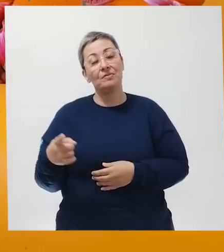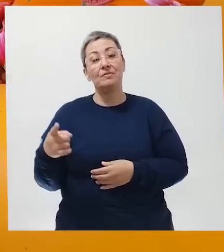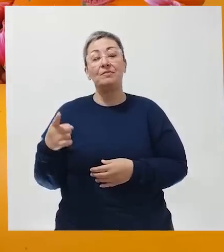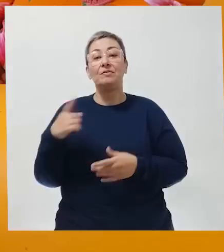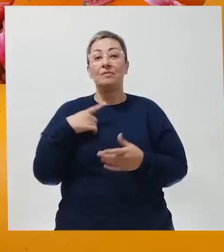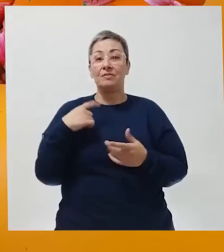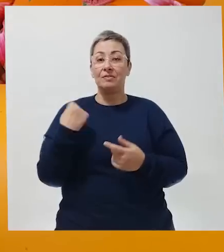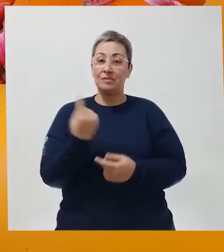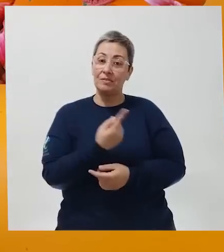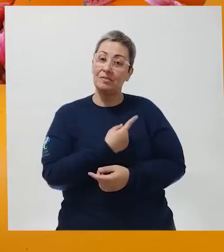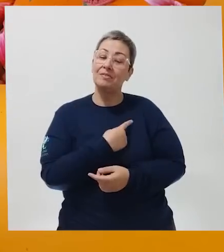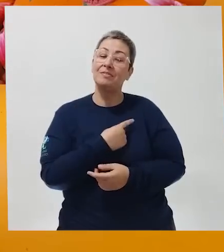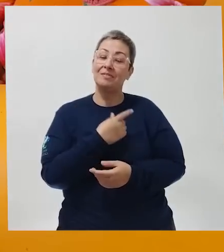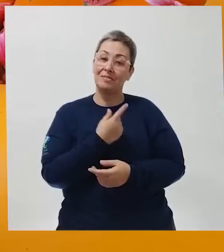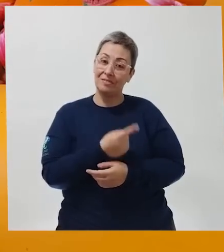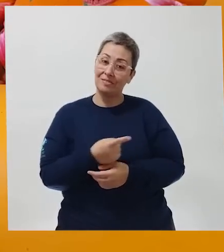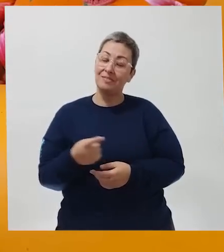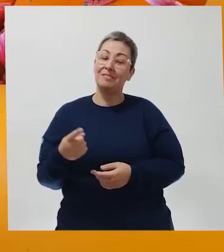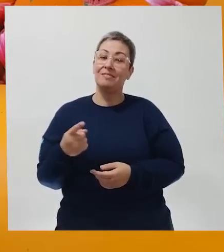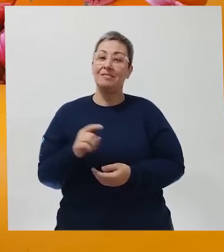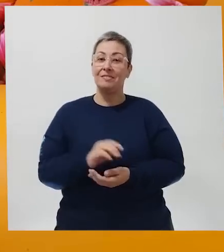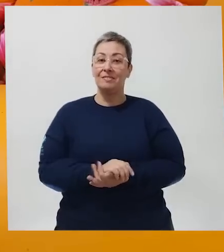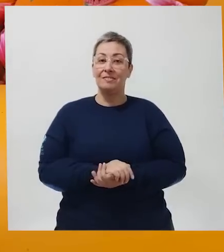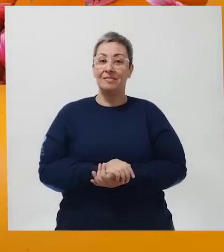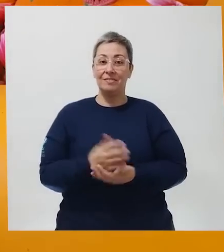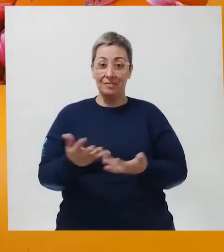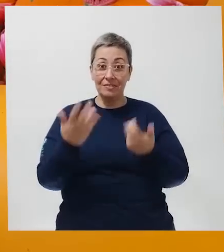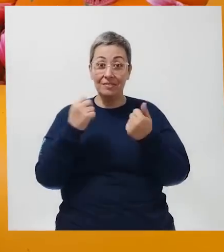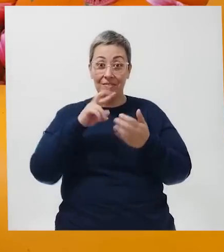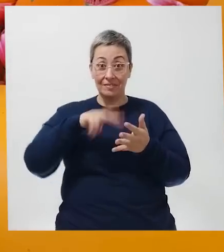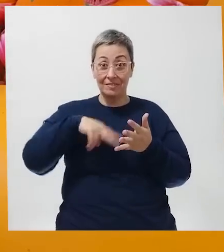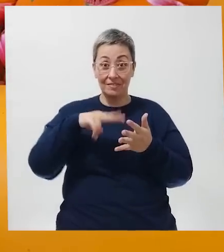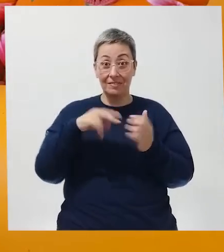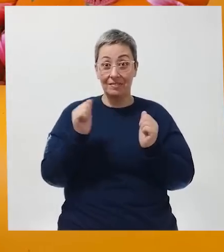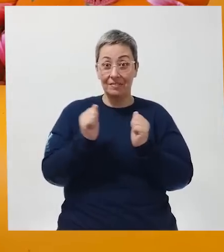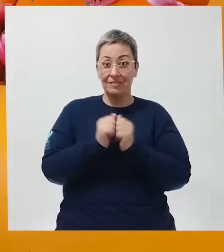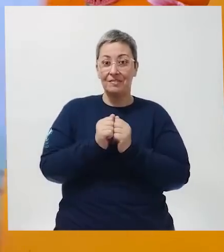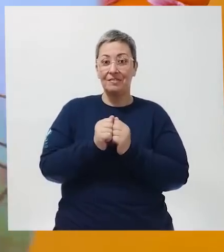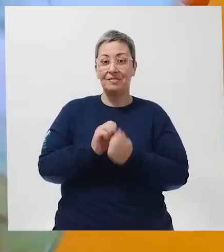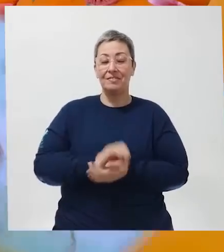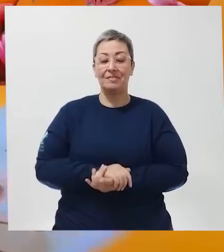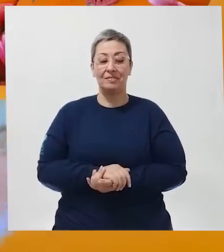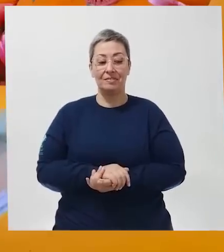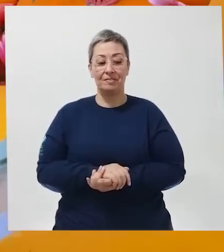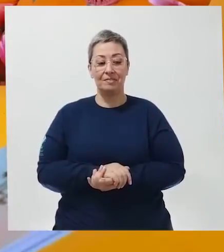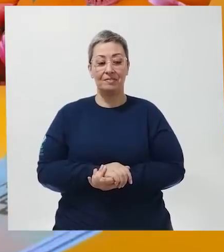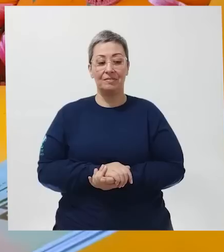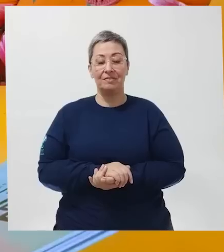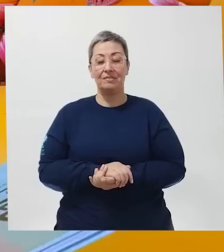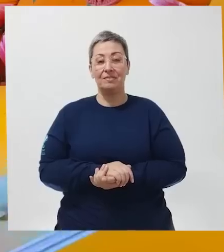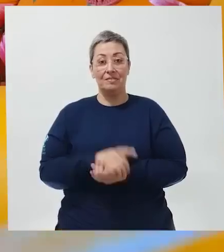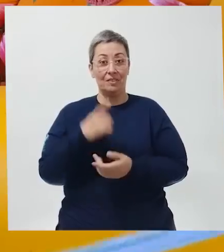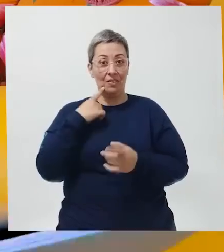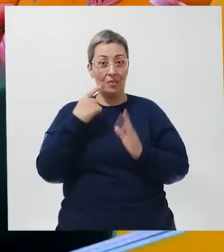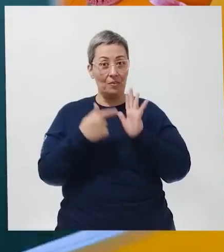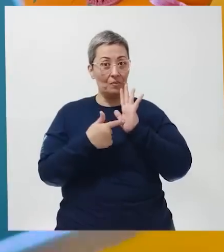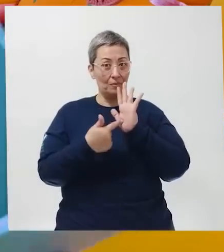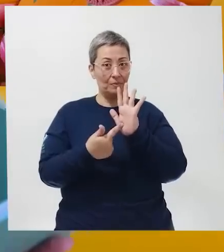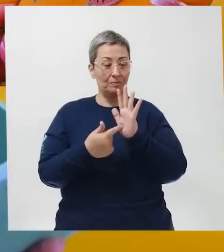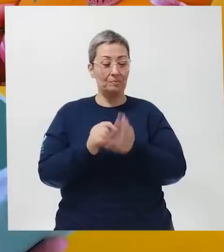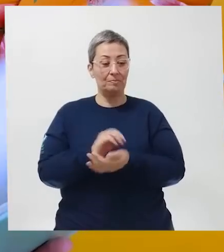a vocês, nessa semana, que é nossa semana. Vamos ler juntos?